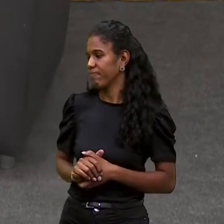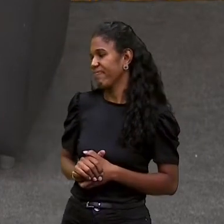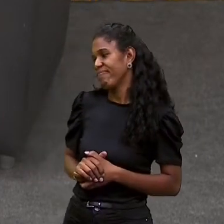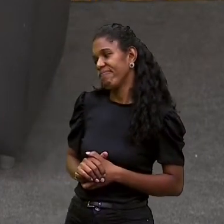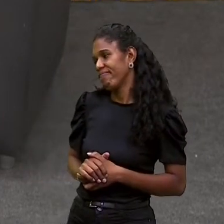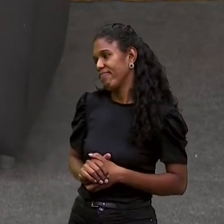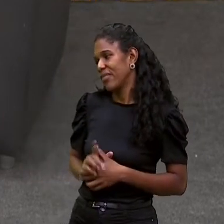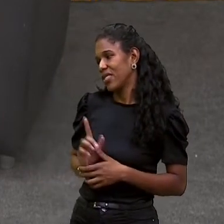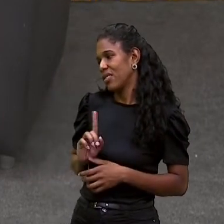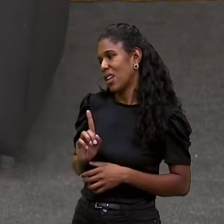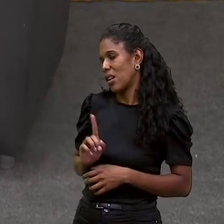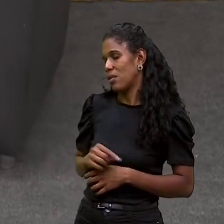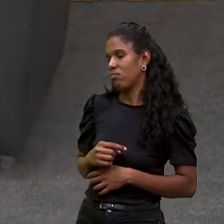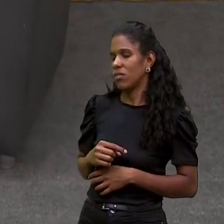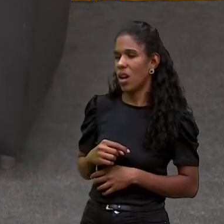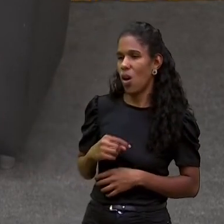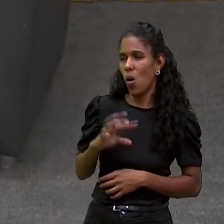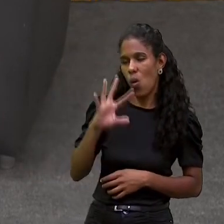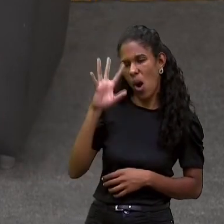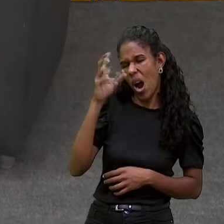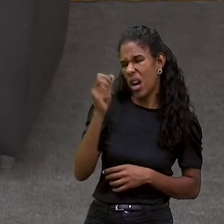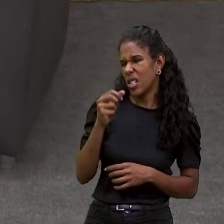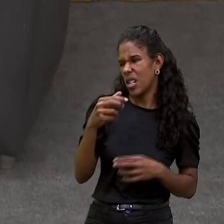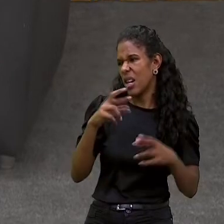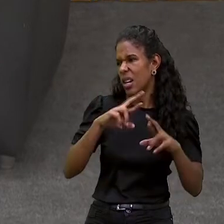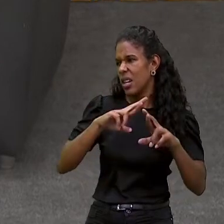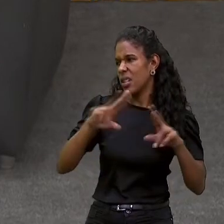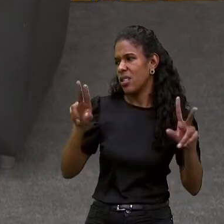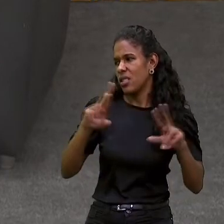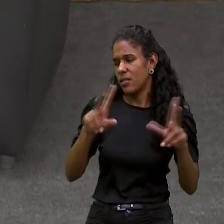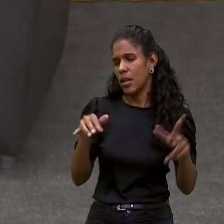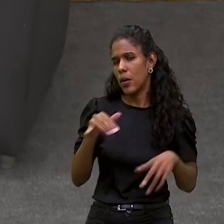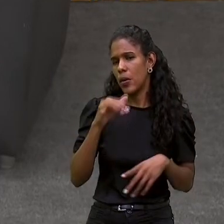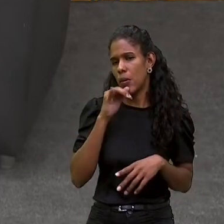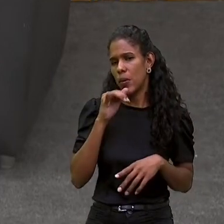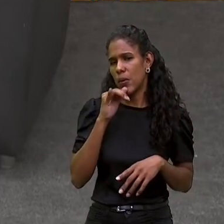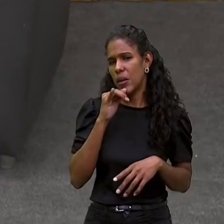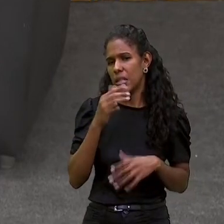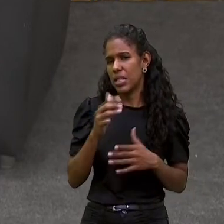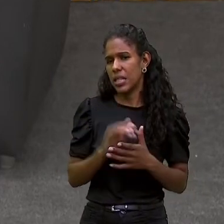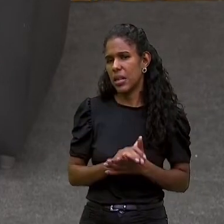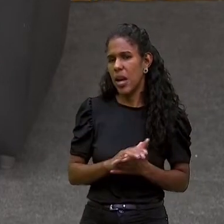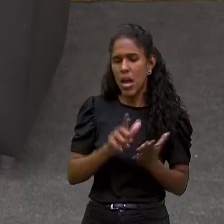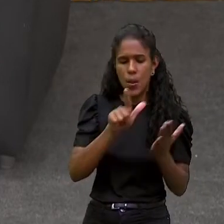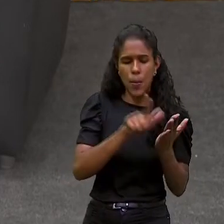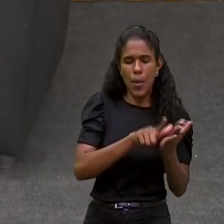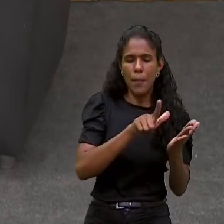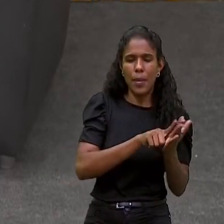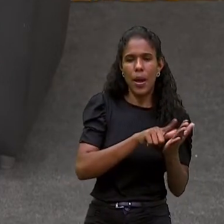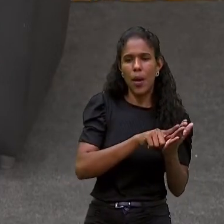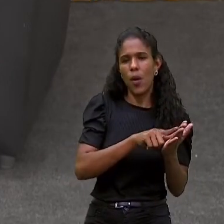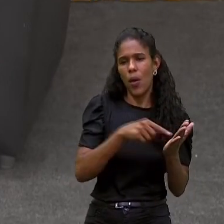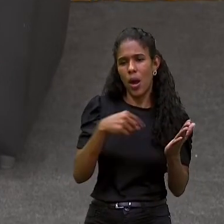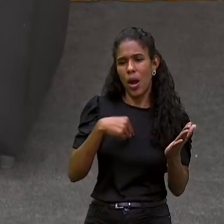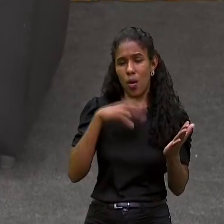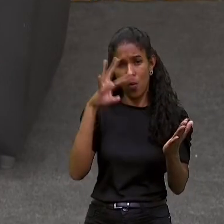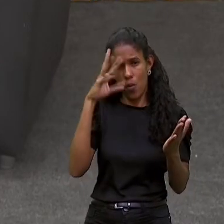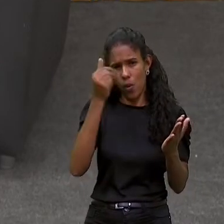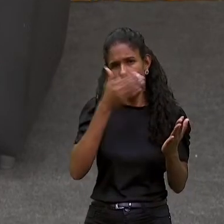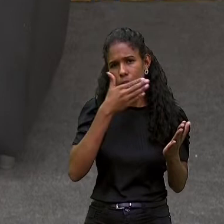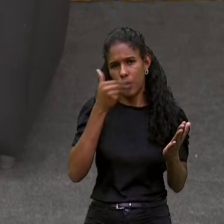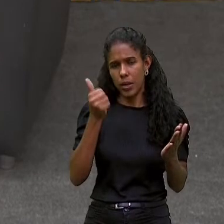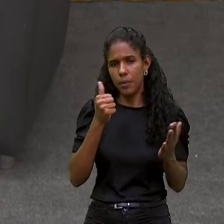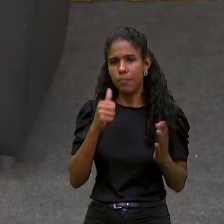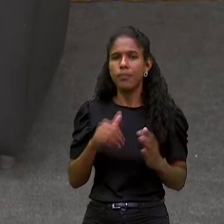papel é mais concreto, assim. Eu acho que eu consigo aprender melhor lendo no papel. No papel, né? E a